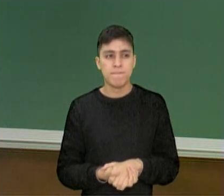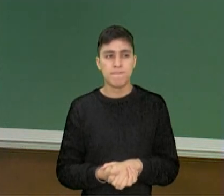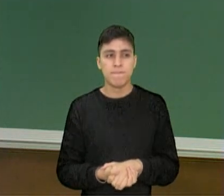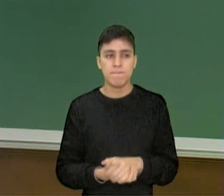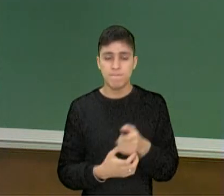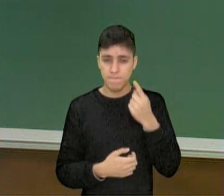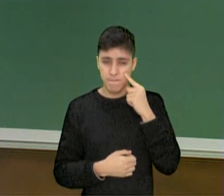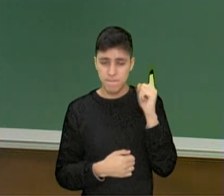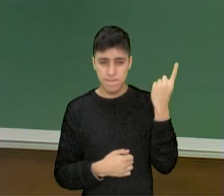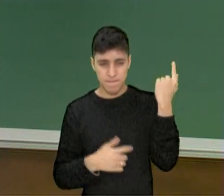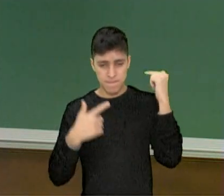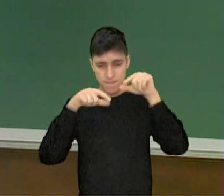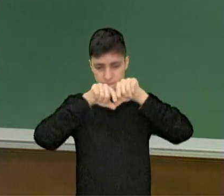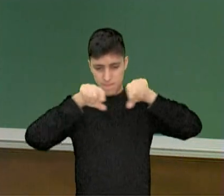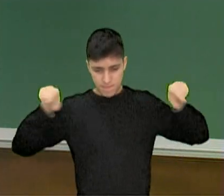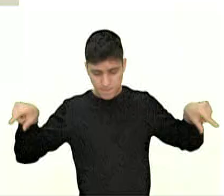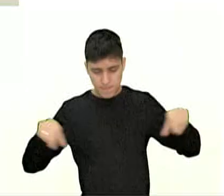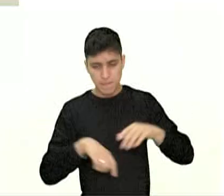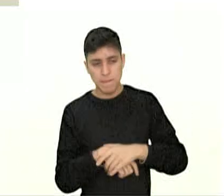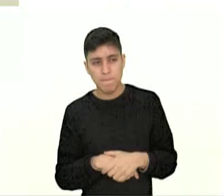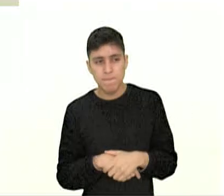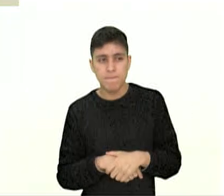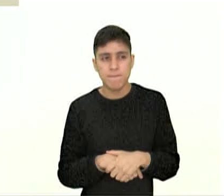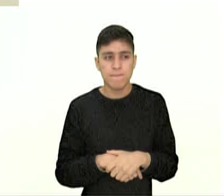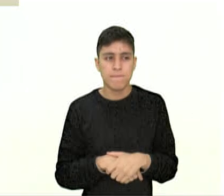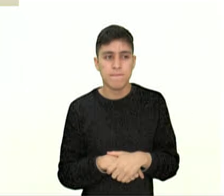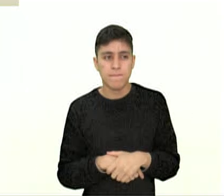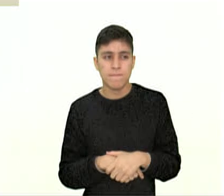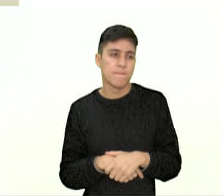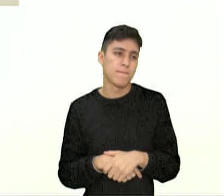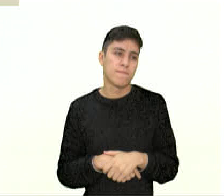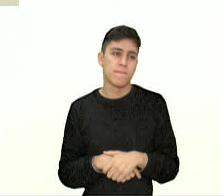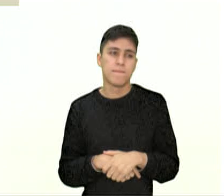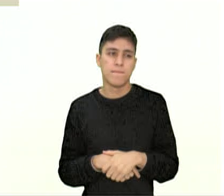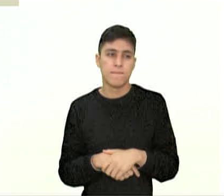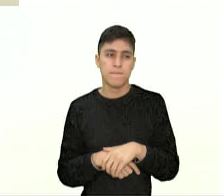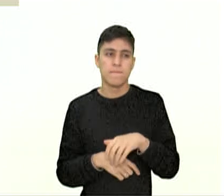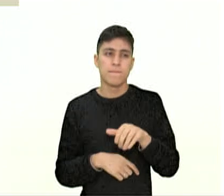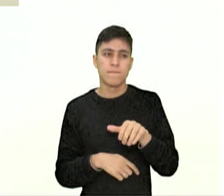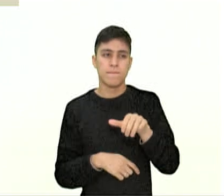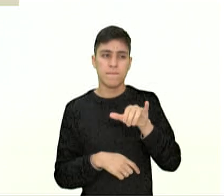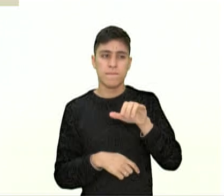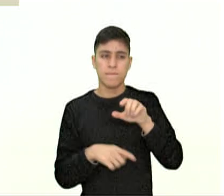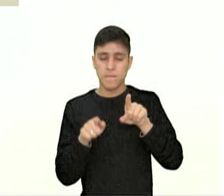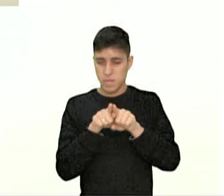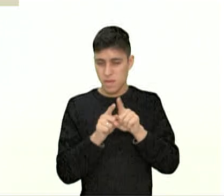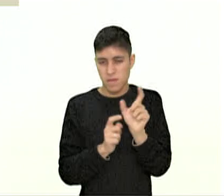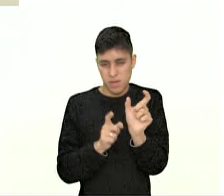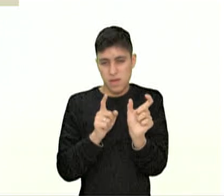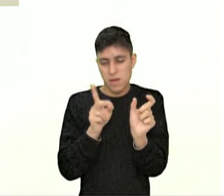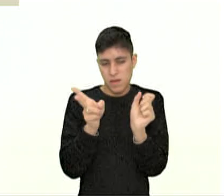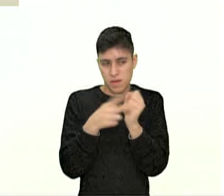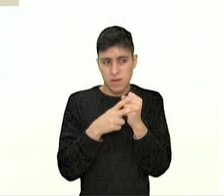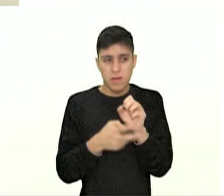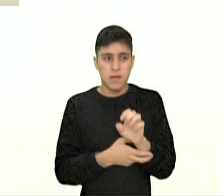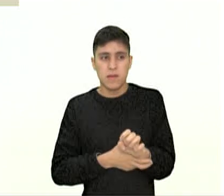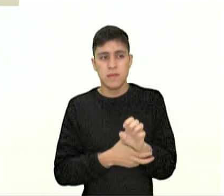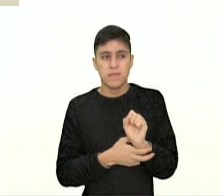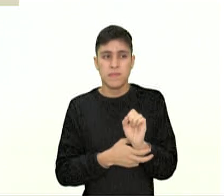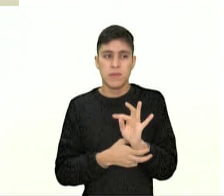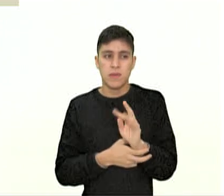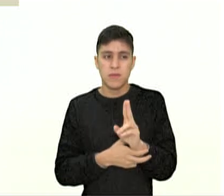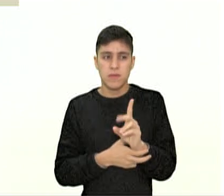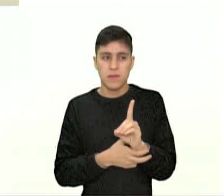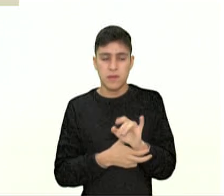Los niños. Quem são los niños? Ellos. Se são eles, o verbo é estudiaram. Los